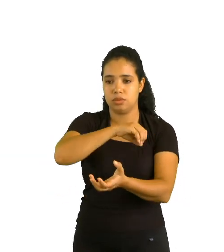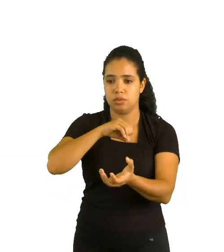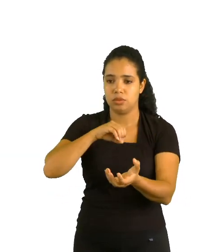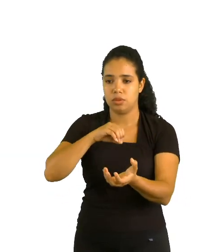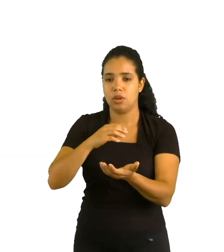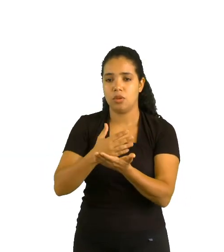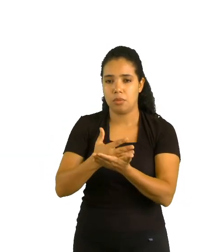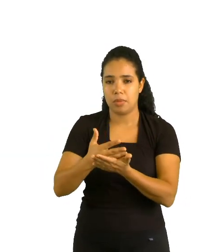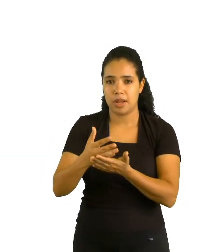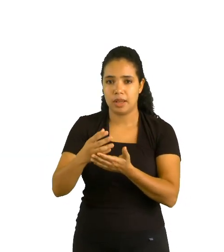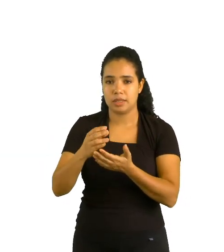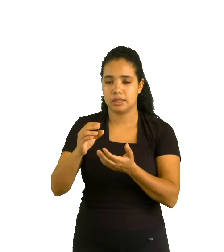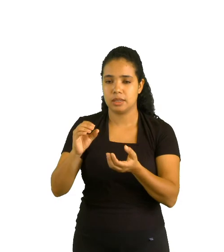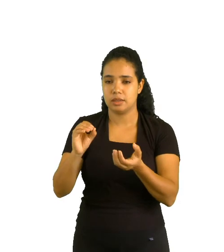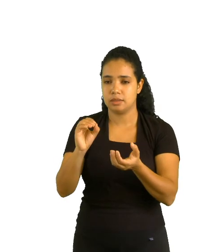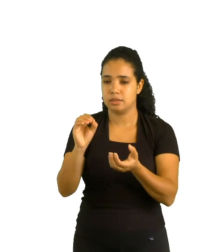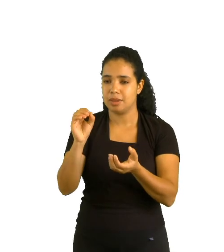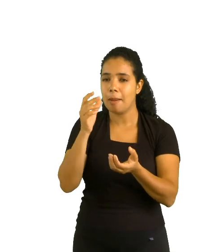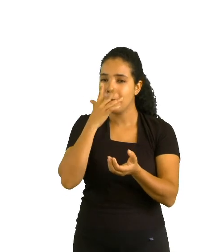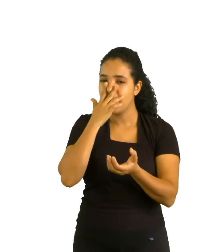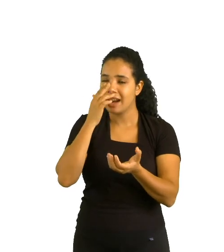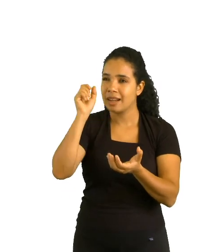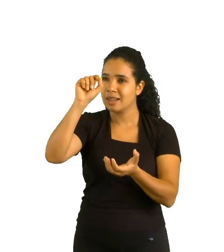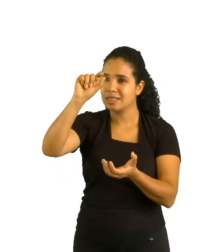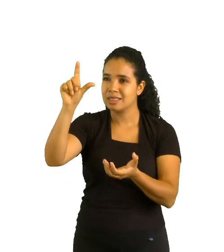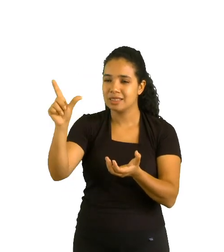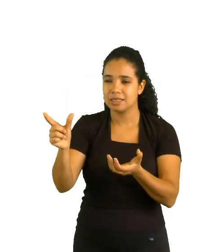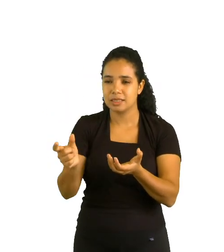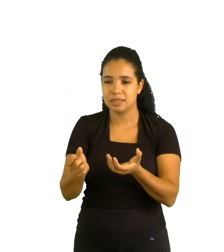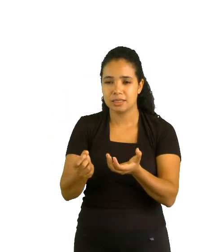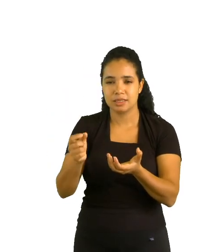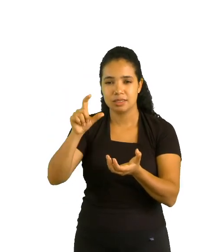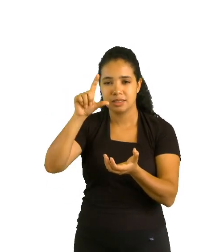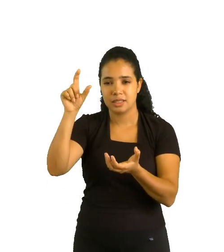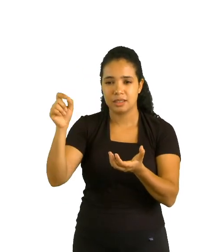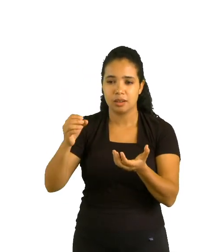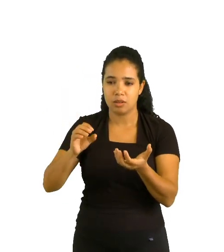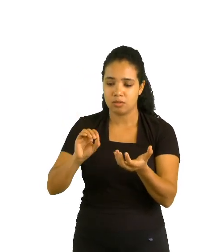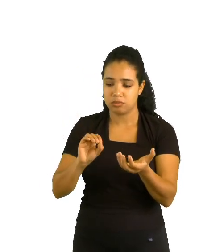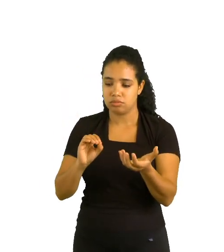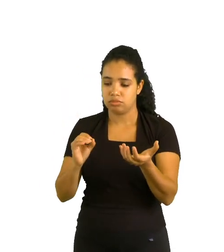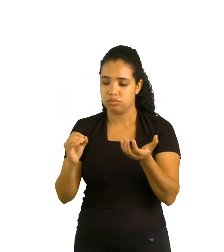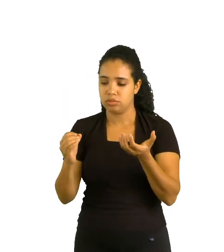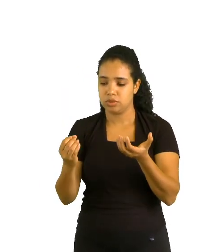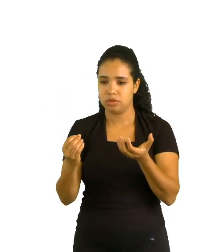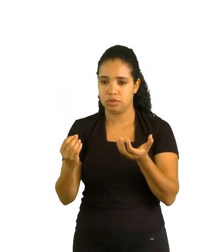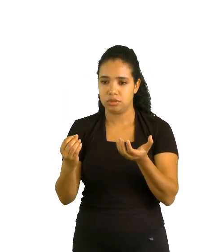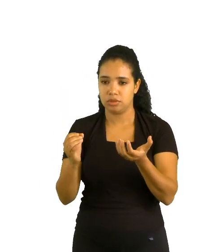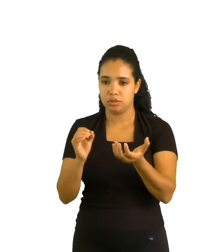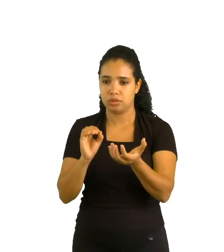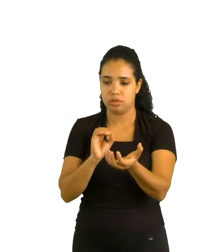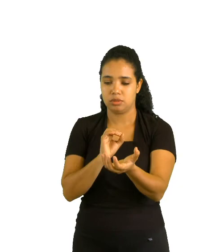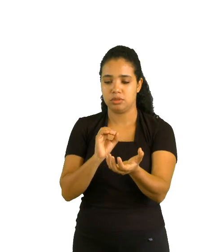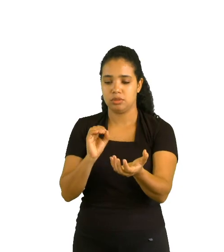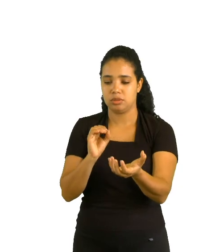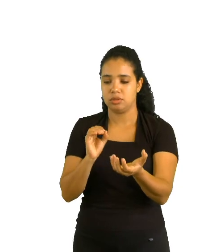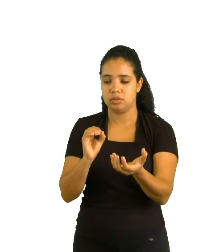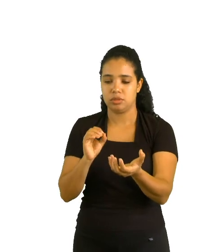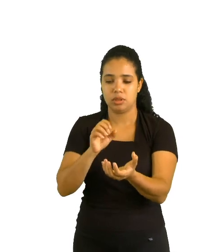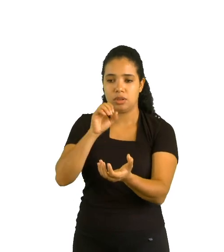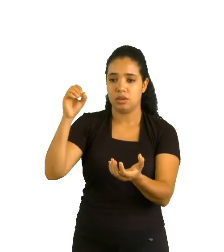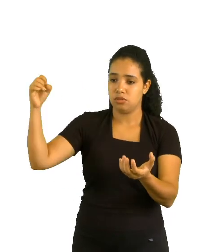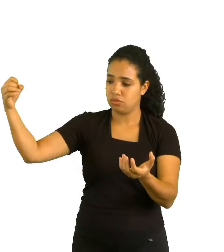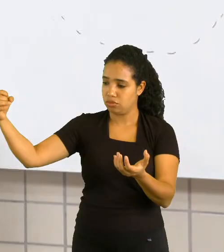essa fase acontece quando a Lua está ao lado da Terra em relação ao Sol. A Lua